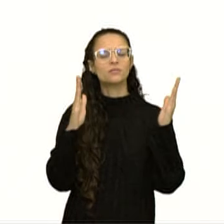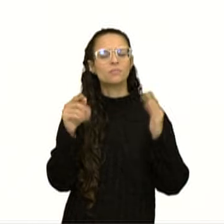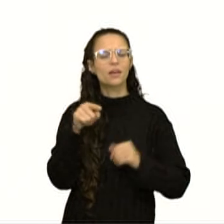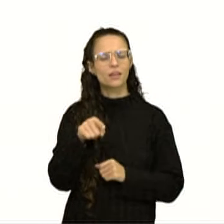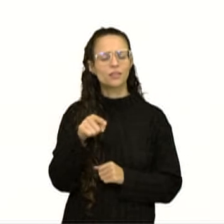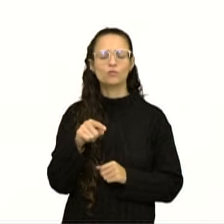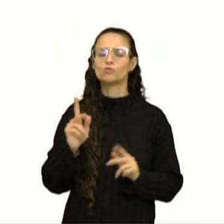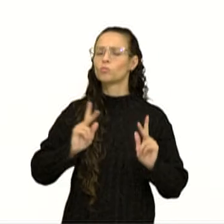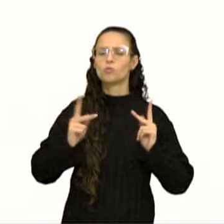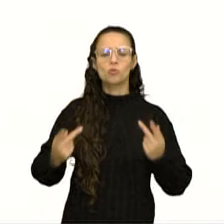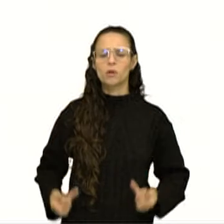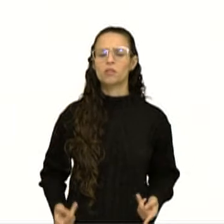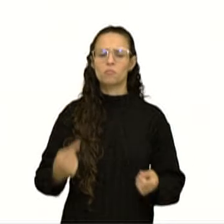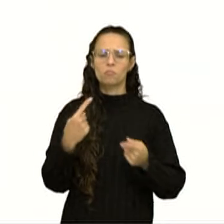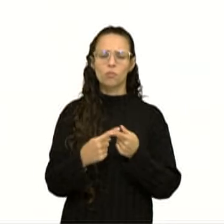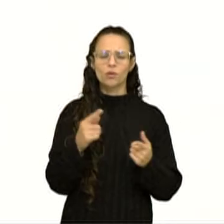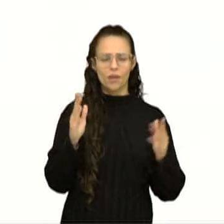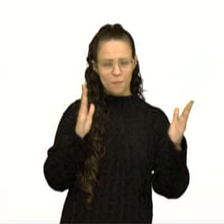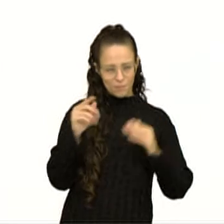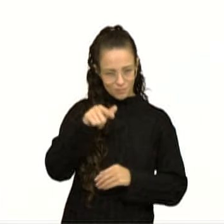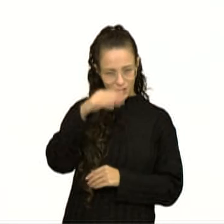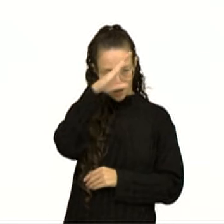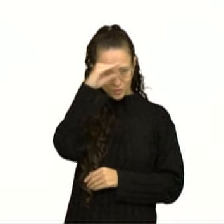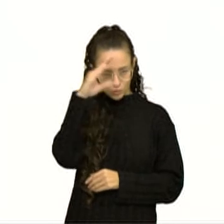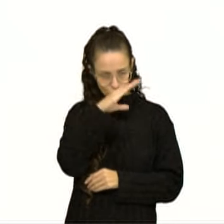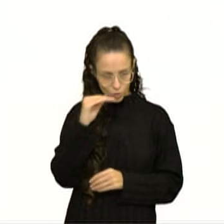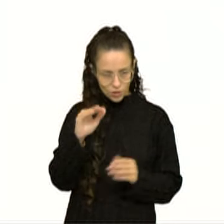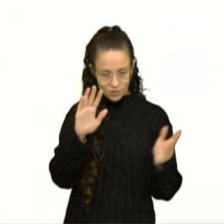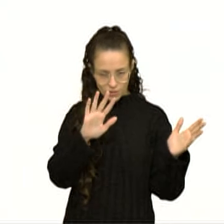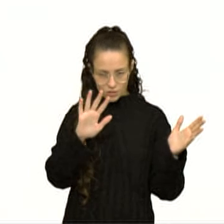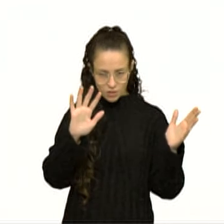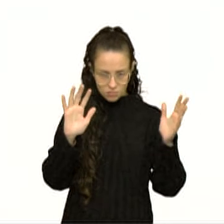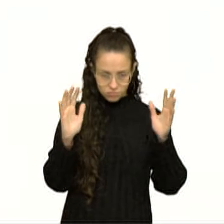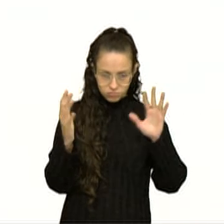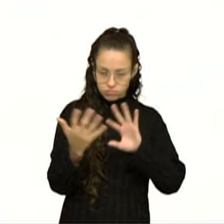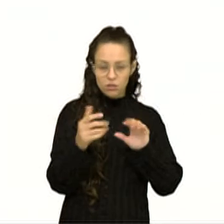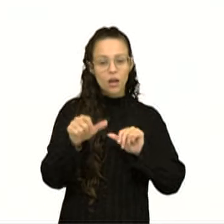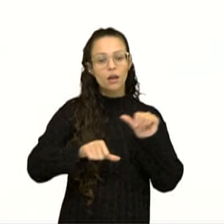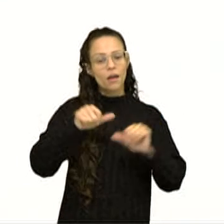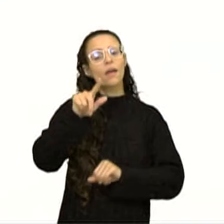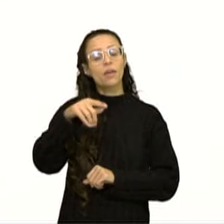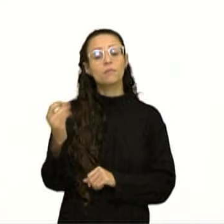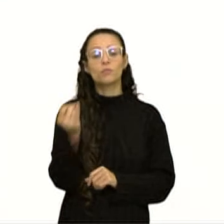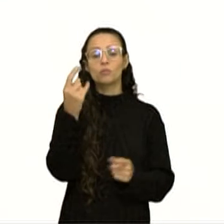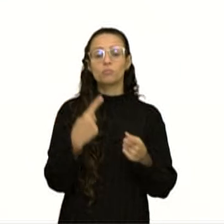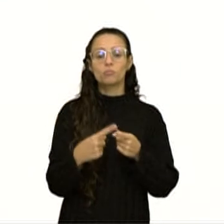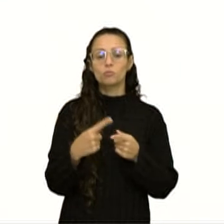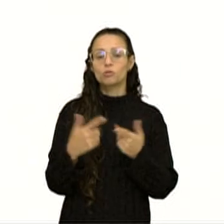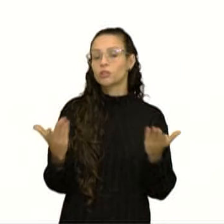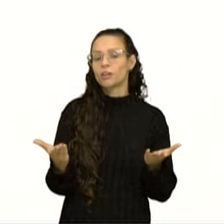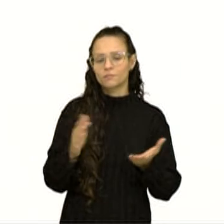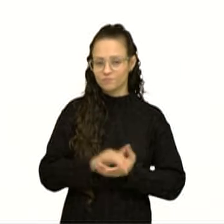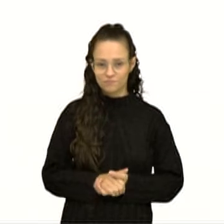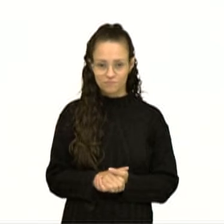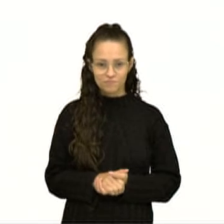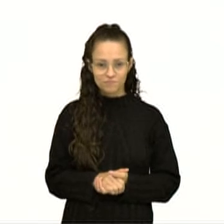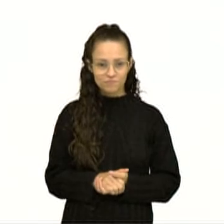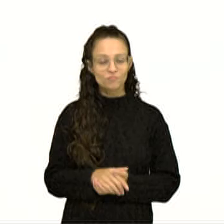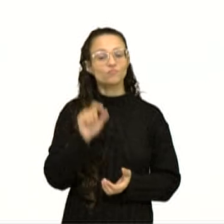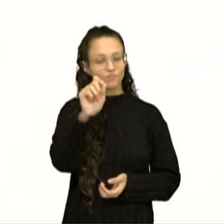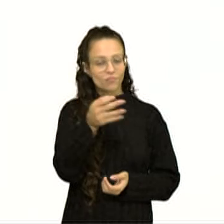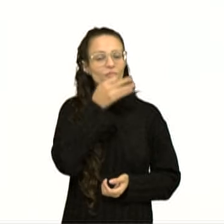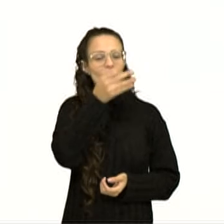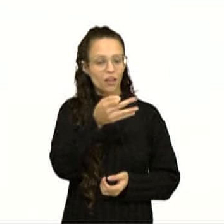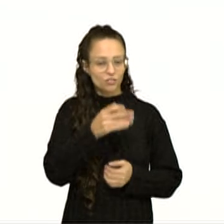seres humanos. Por que esse período de tanta transformação é importante para o ser humano? O que